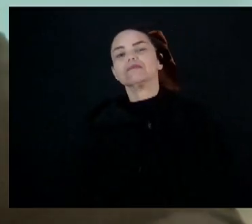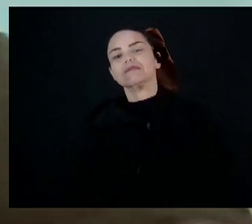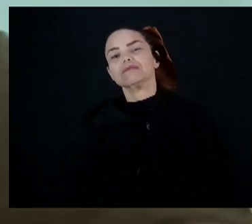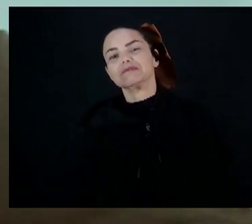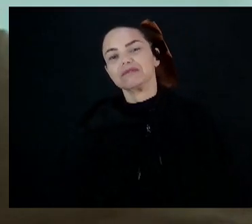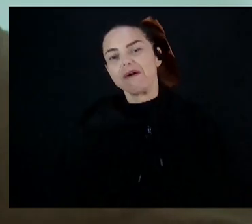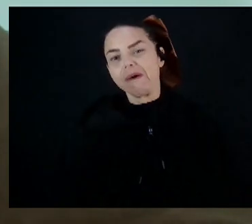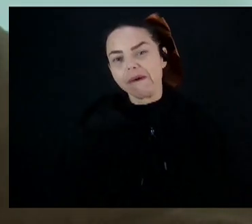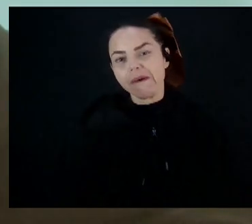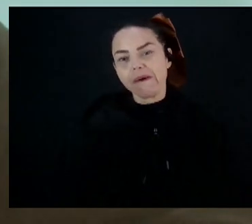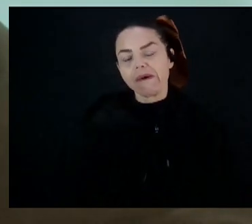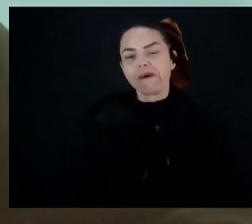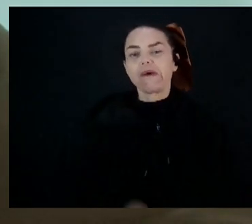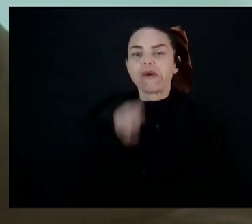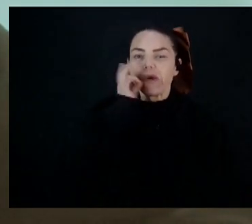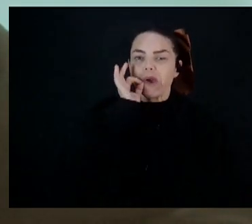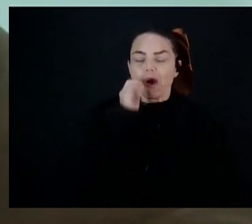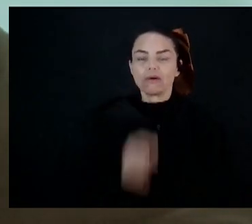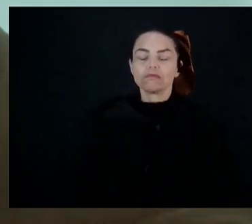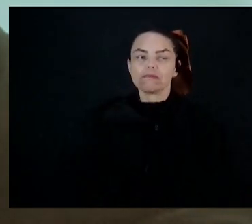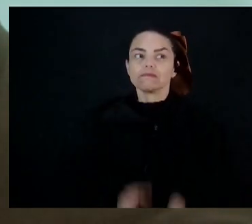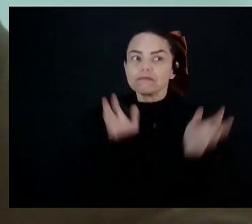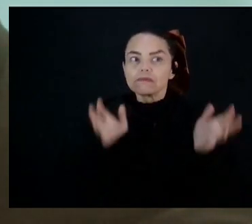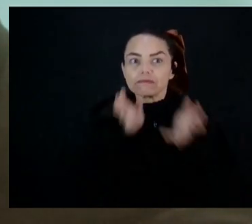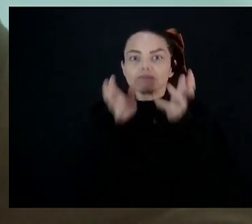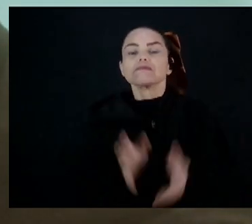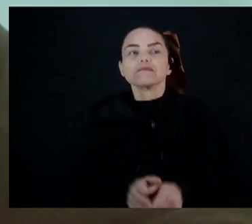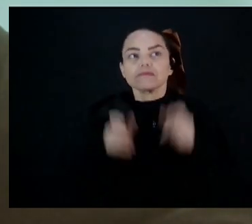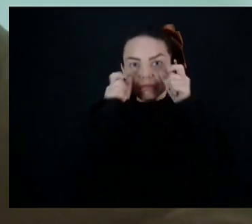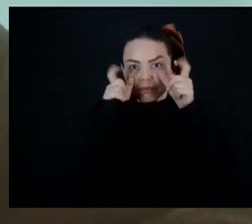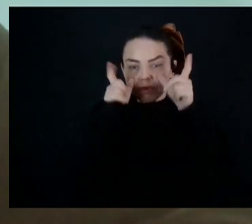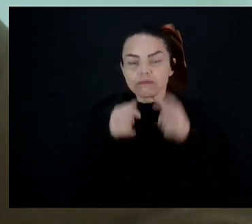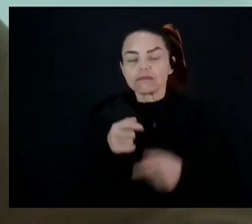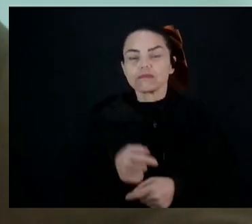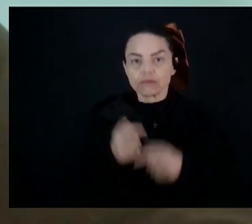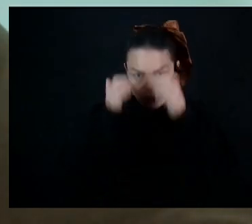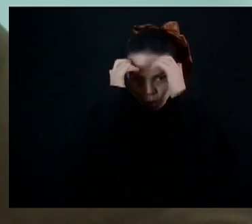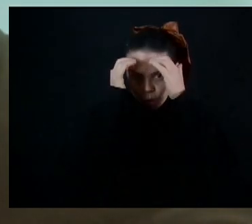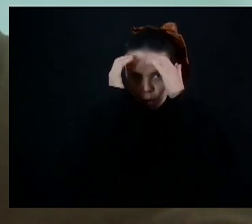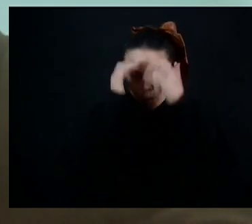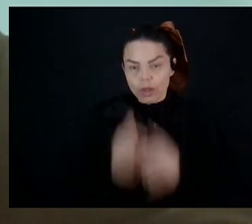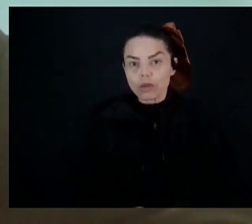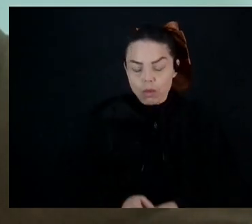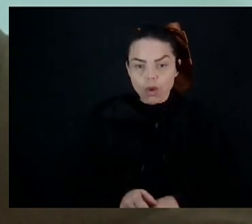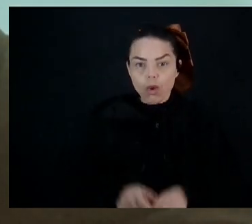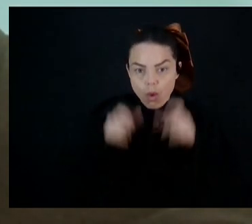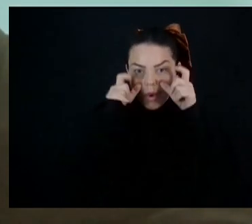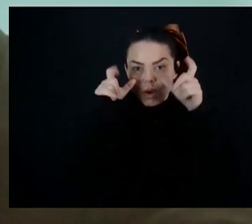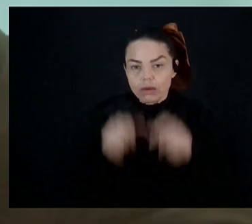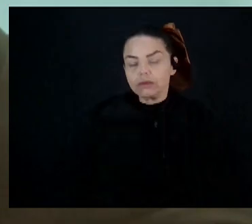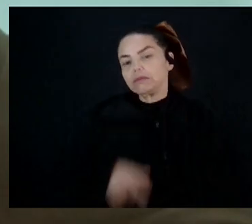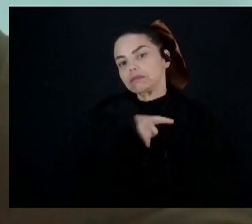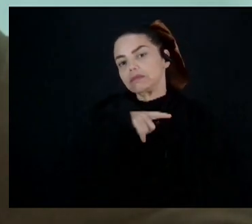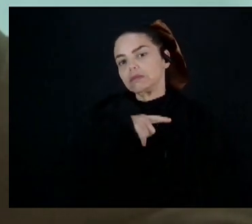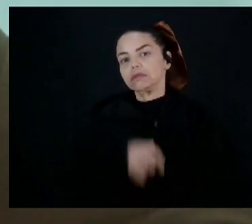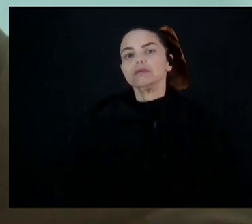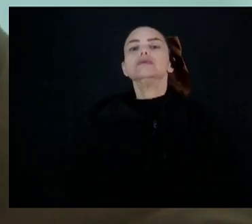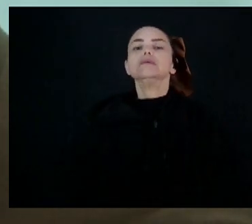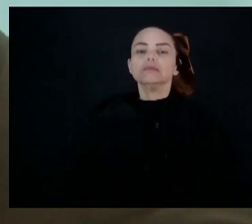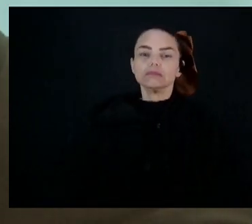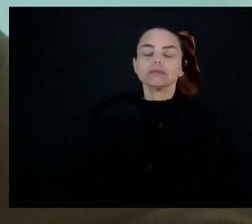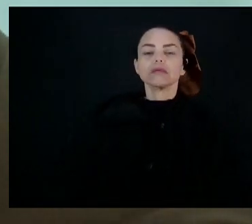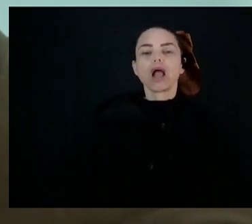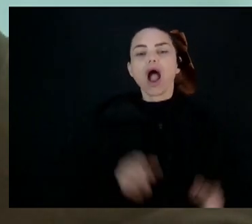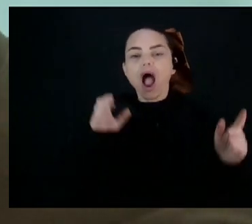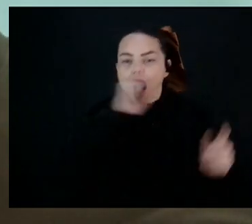A cafeína é um estimulante do sistema nervoso central, né? No geral, ele tem um efeito que é curto e não